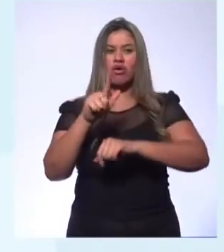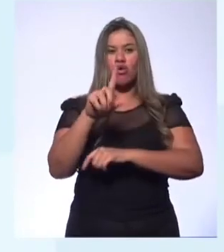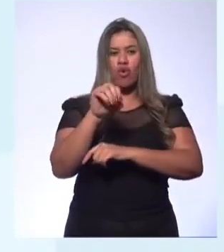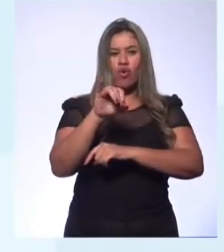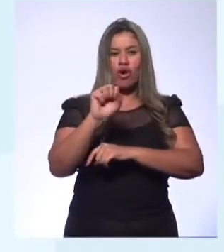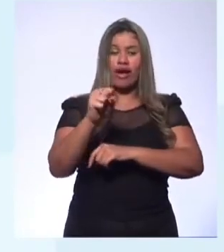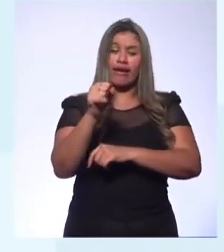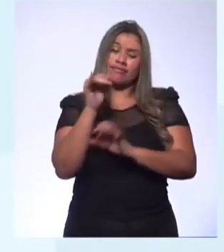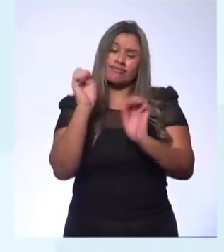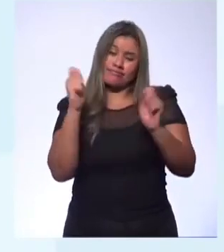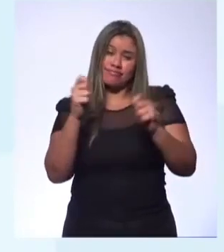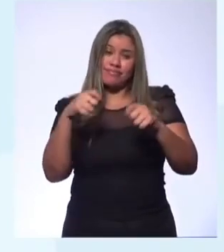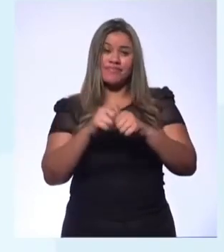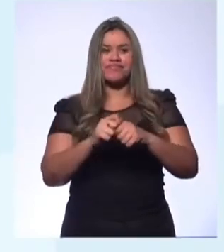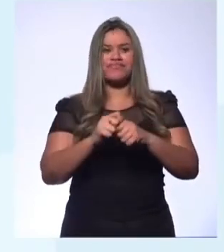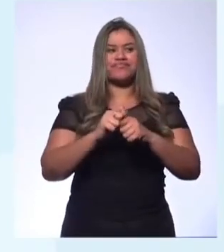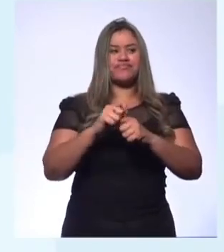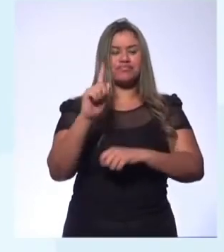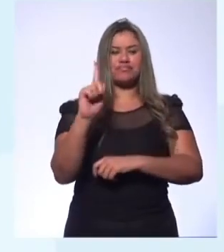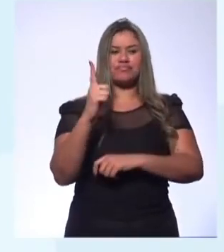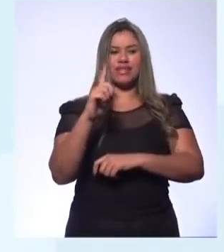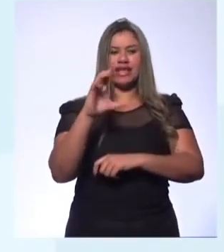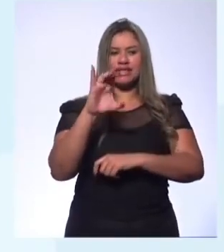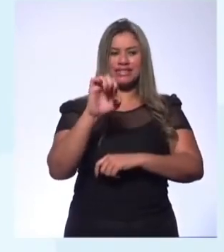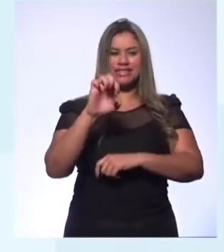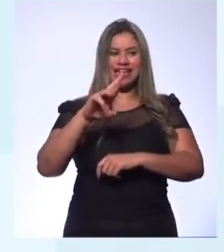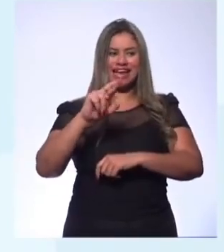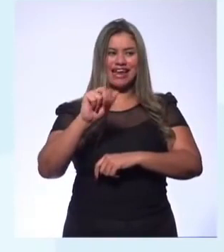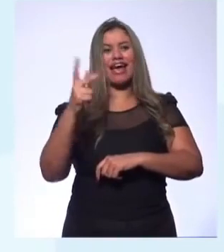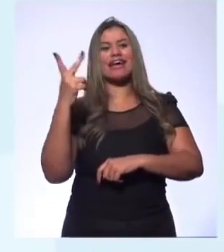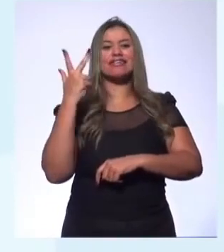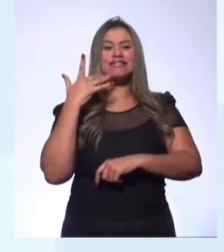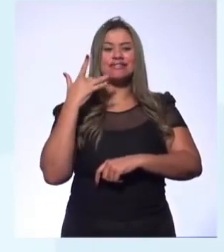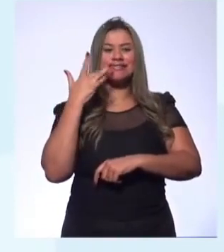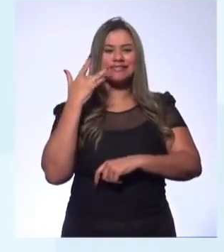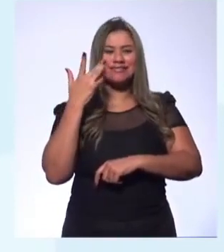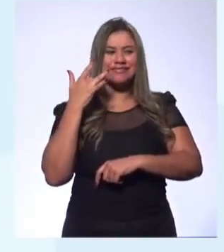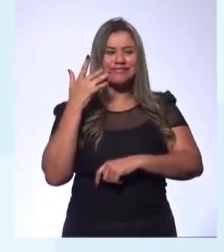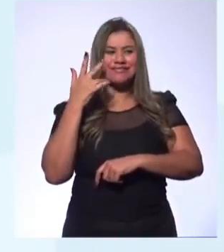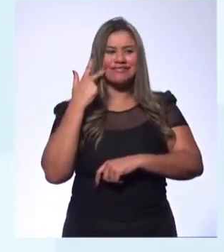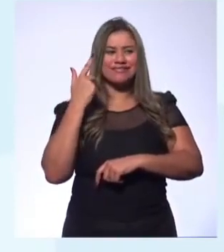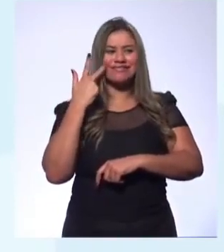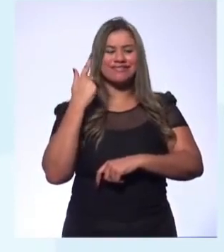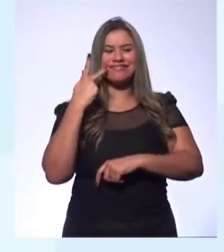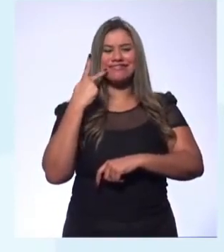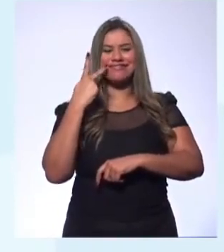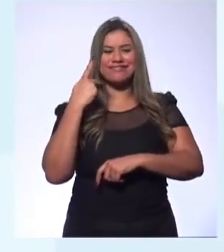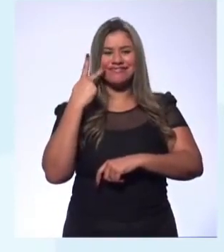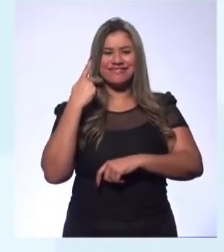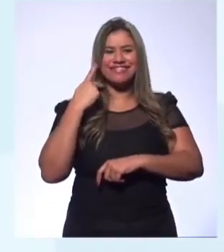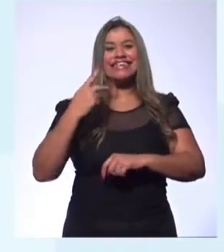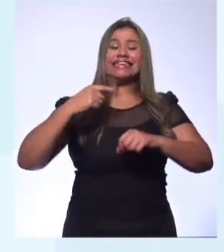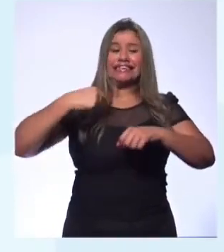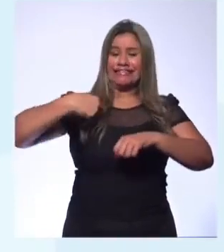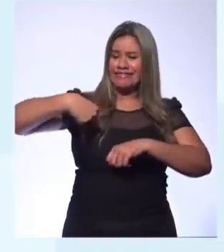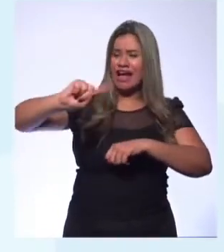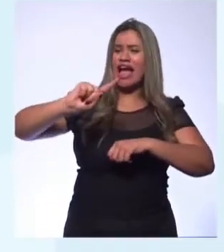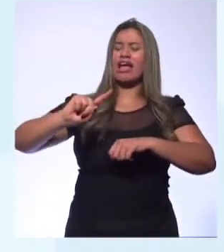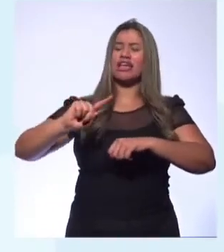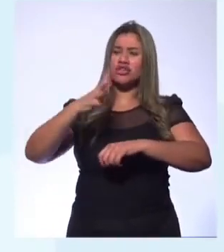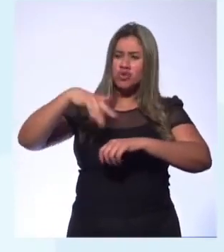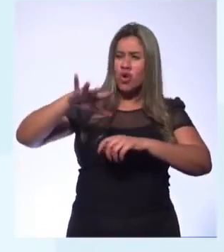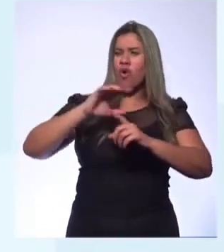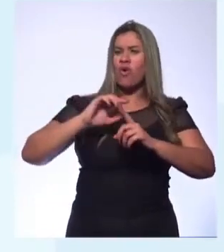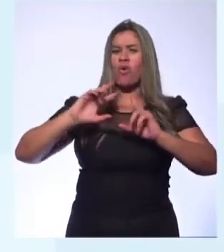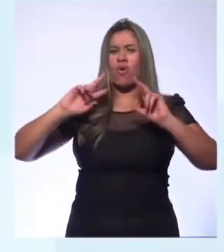exemplo. O Ceará? Ide, meus irmãos, trabalhai pela santa causa da desumanidade. Quanto a